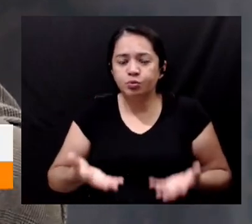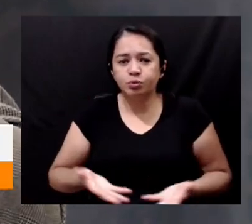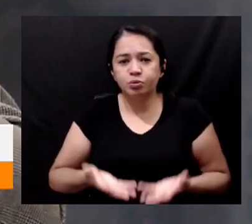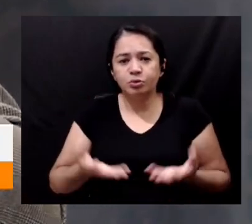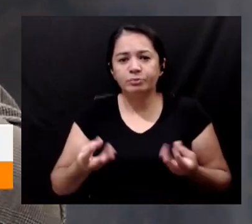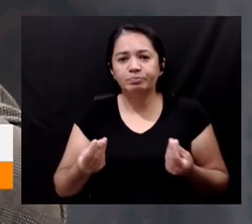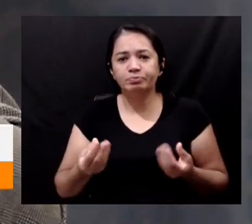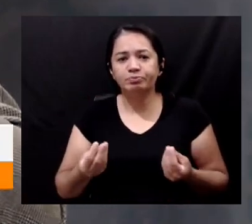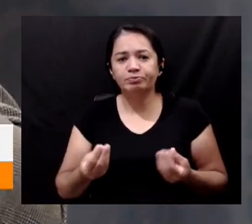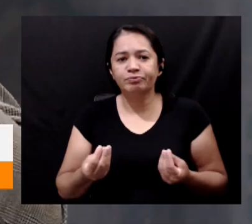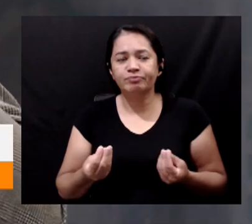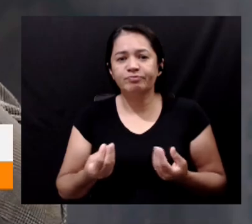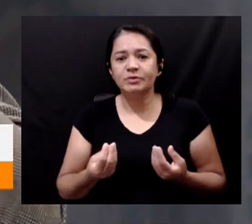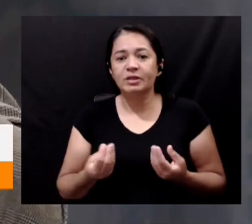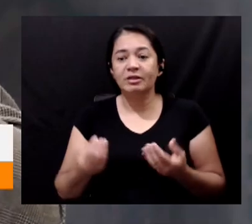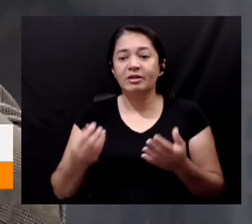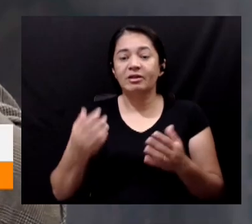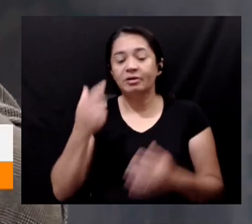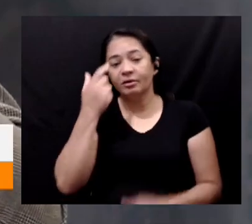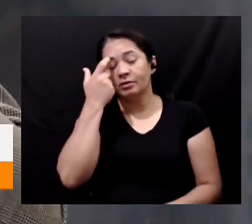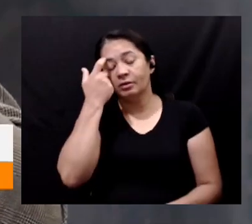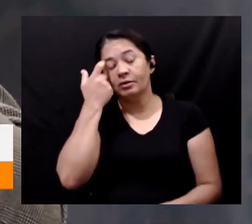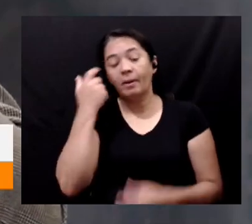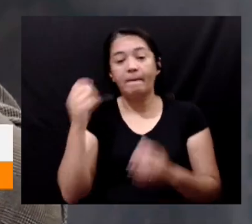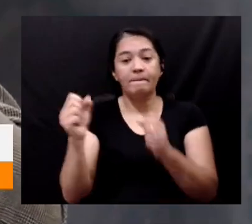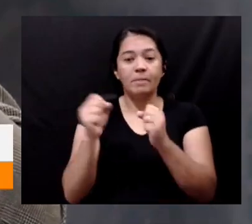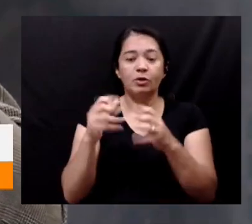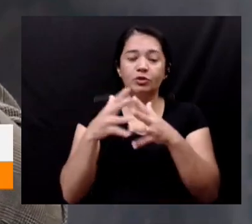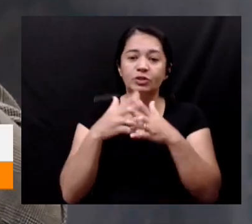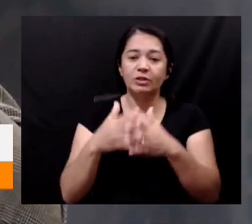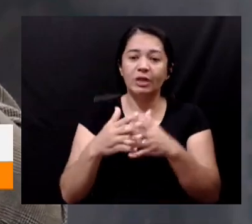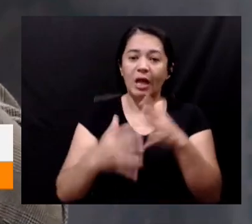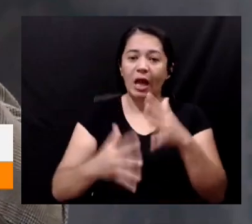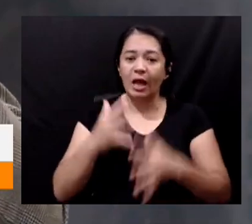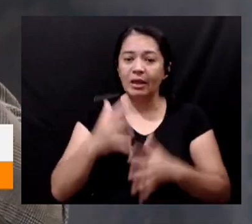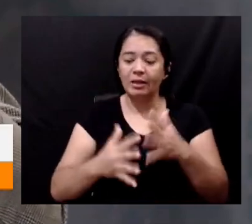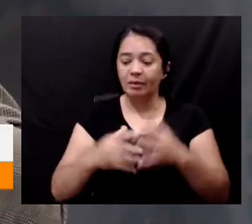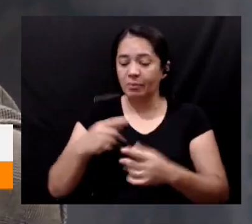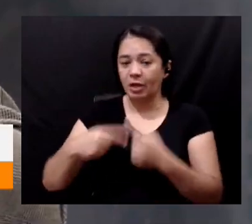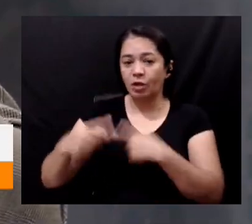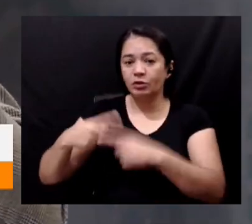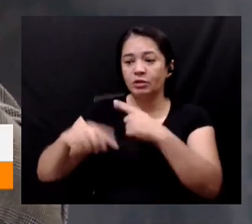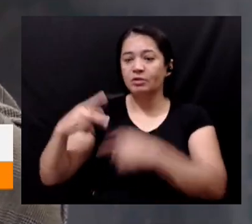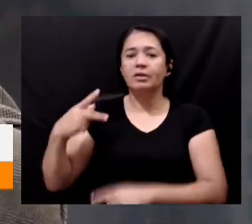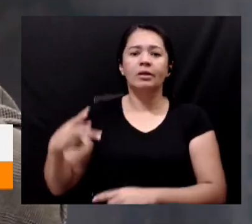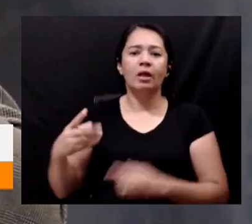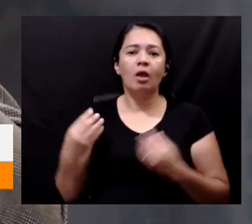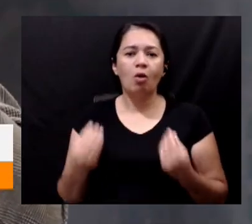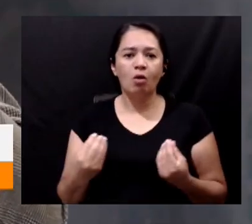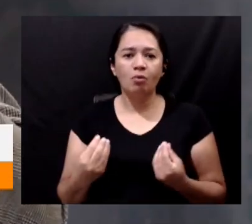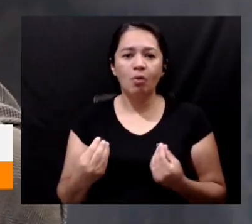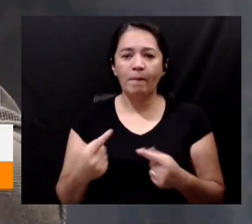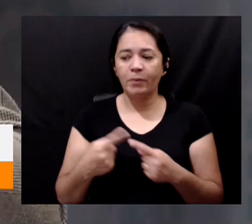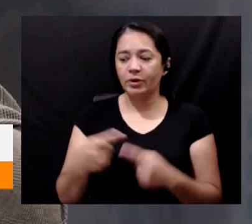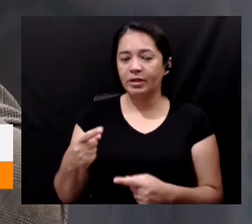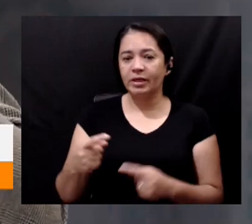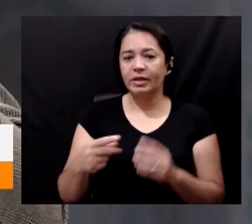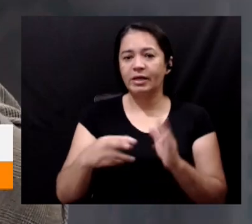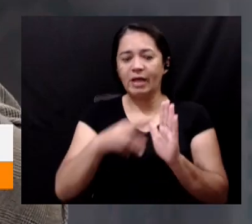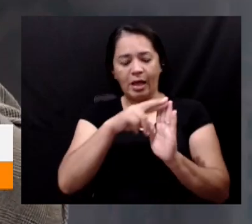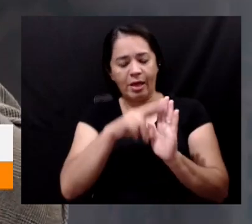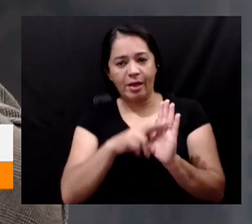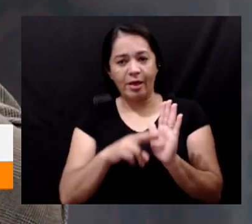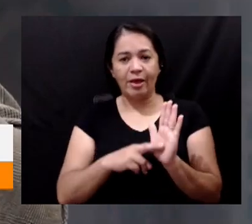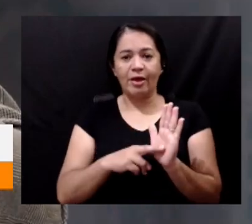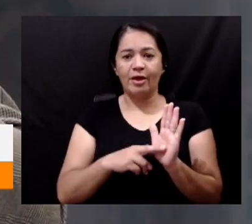vai interferir no desenvolvimento dessa criança, desse ser humano, que ainda não tem as suas regulações